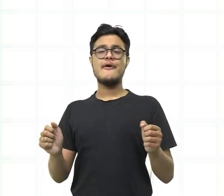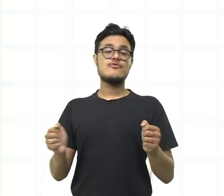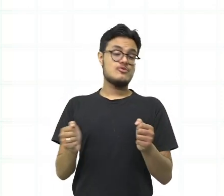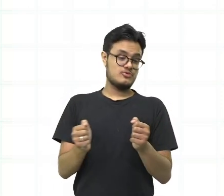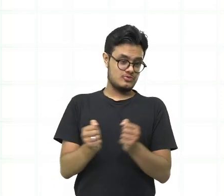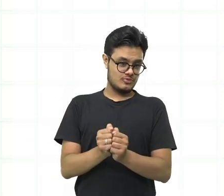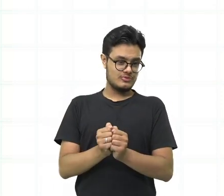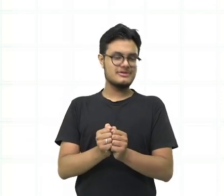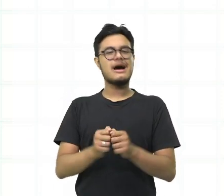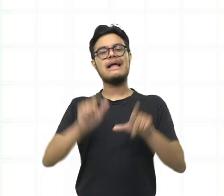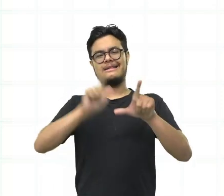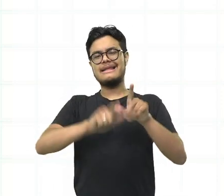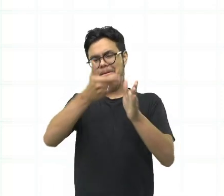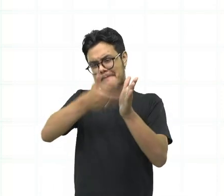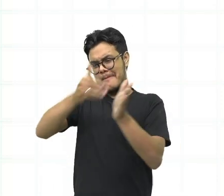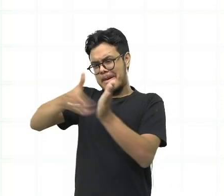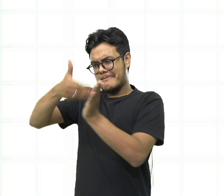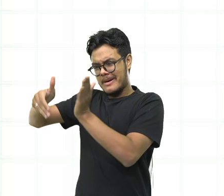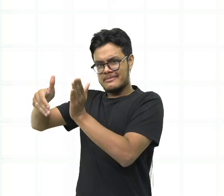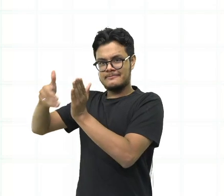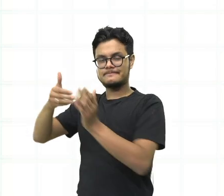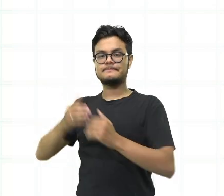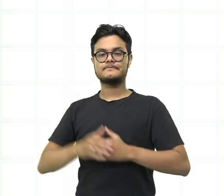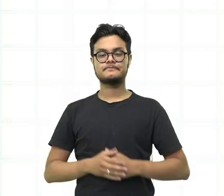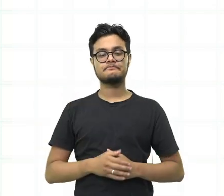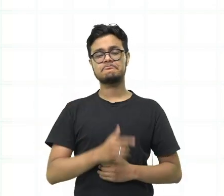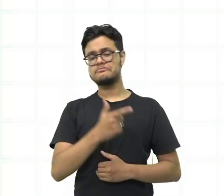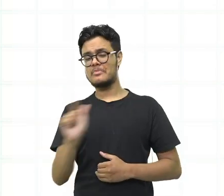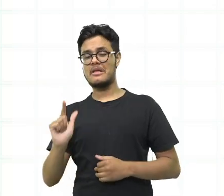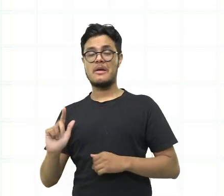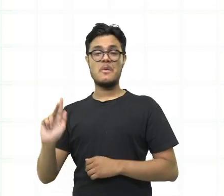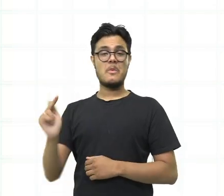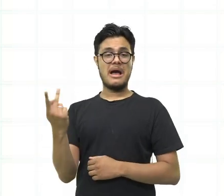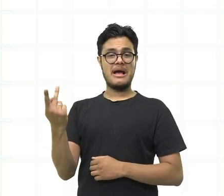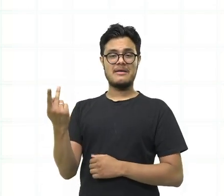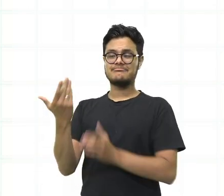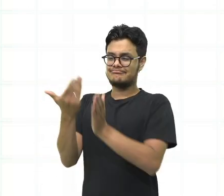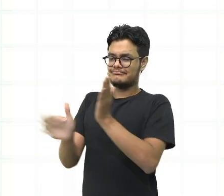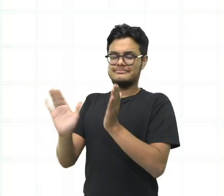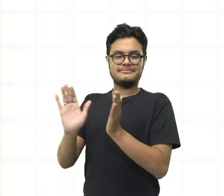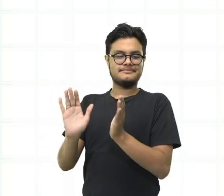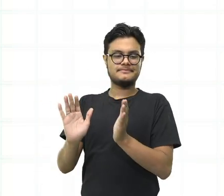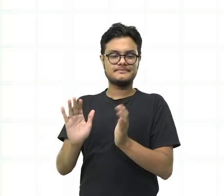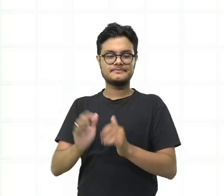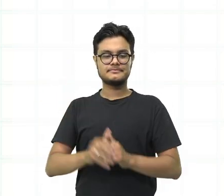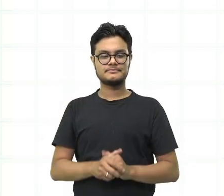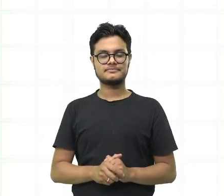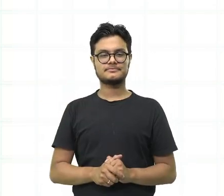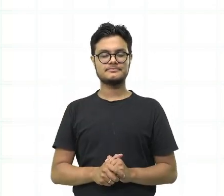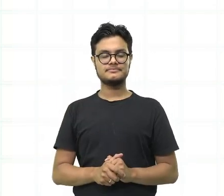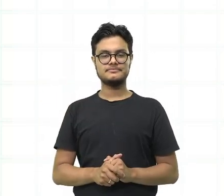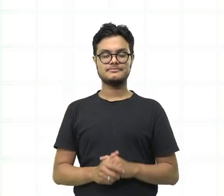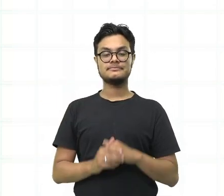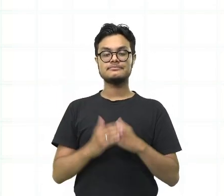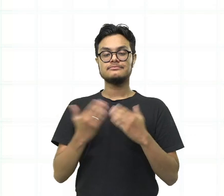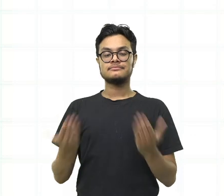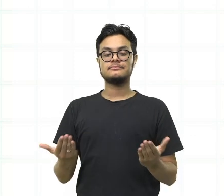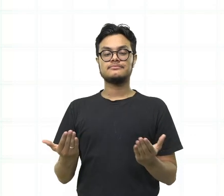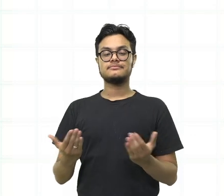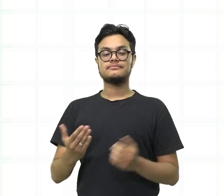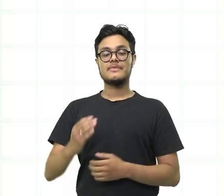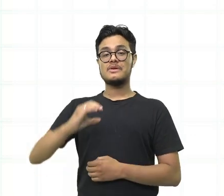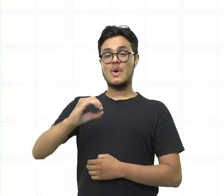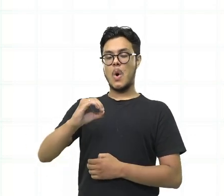aí foram perdendo, né? Ó, aqui não tem o H, né? O bora não tem o H, certo? Aqui tem o